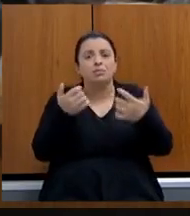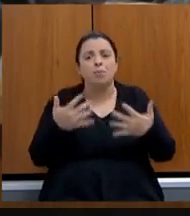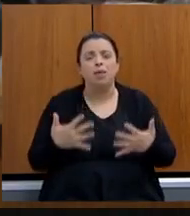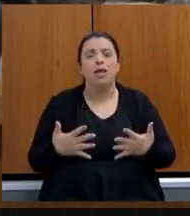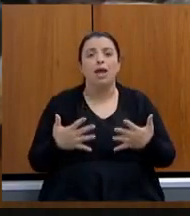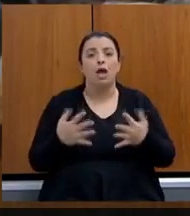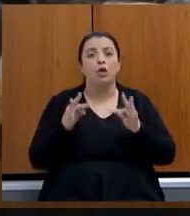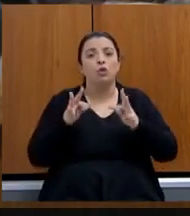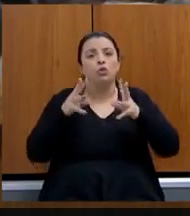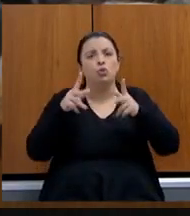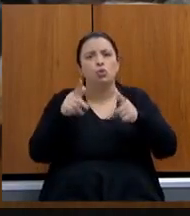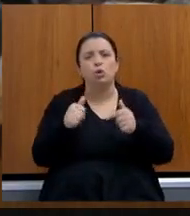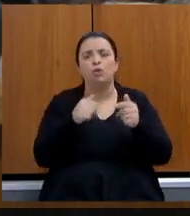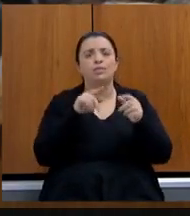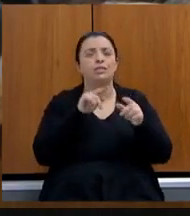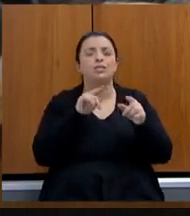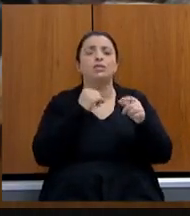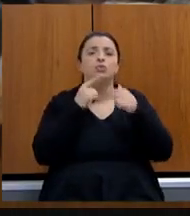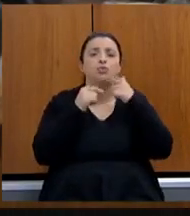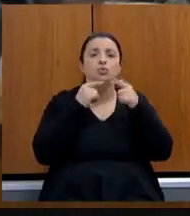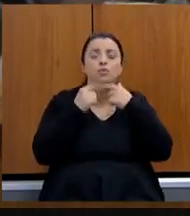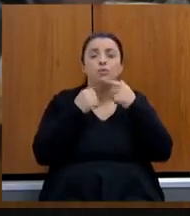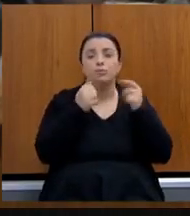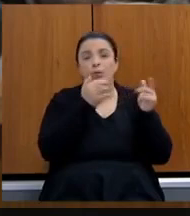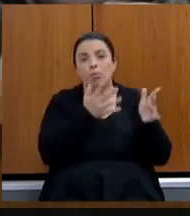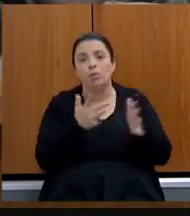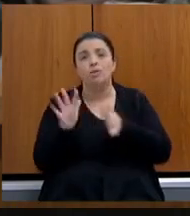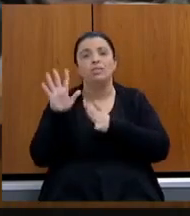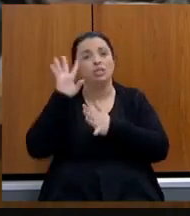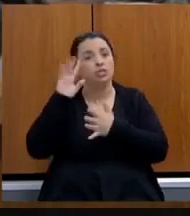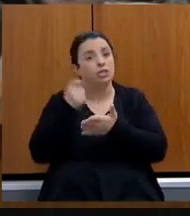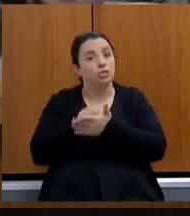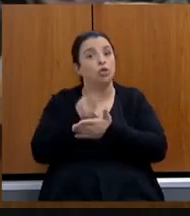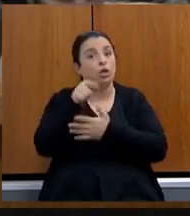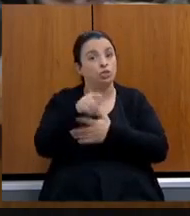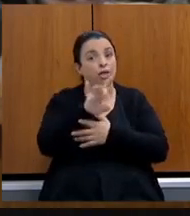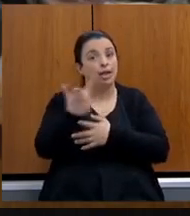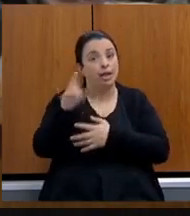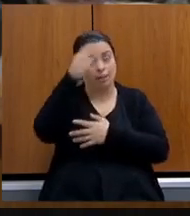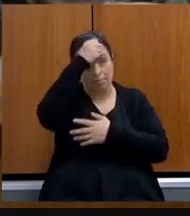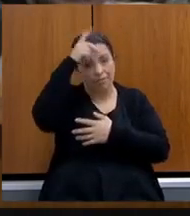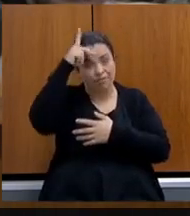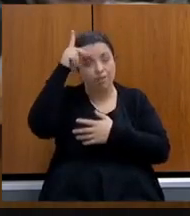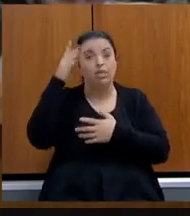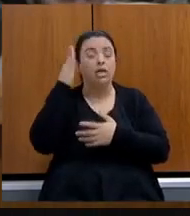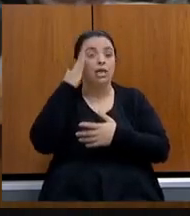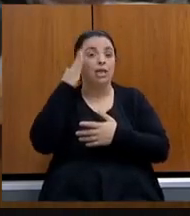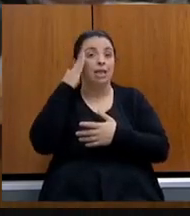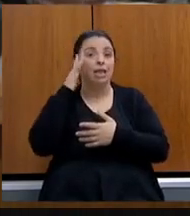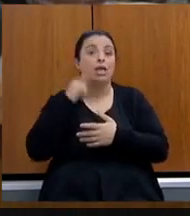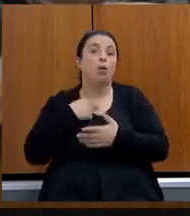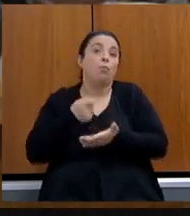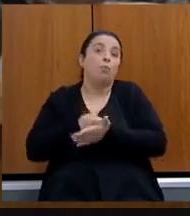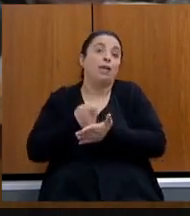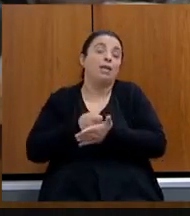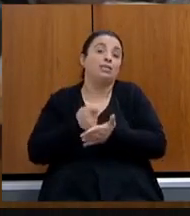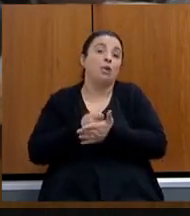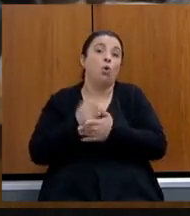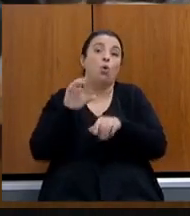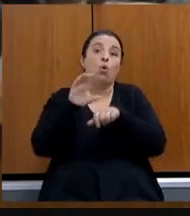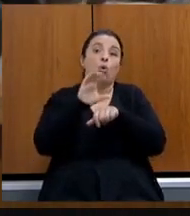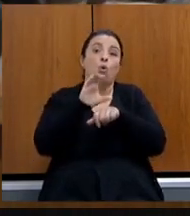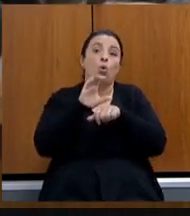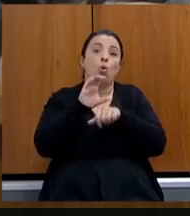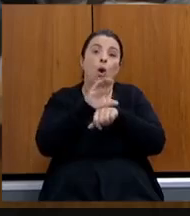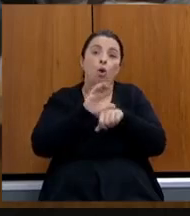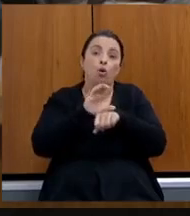perdurarem ali para o processo decisório do prefeito entendendo que isso é uma obrigação condicional minha e é muito